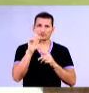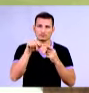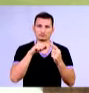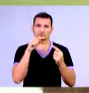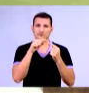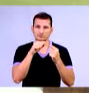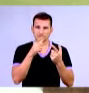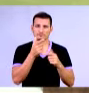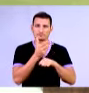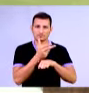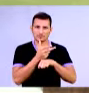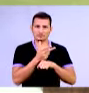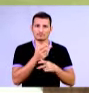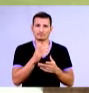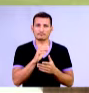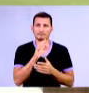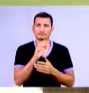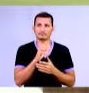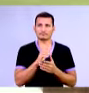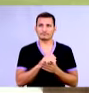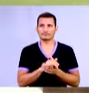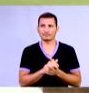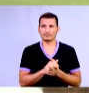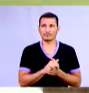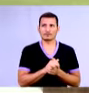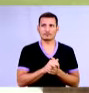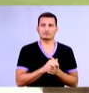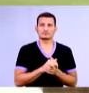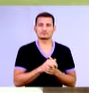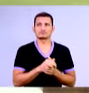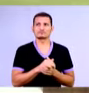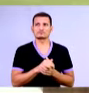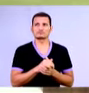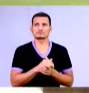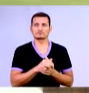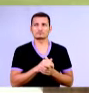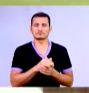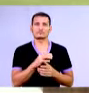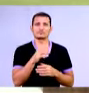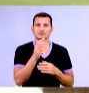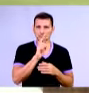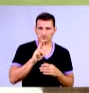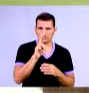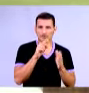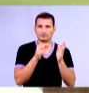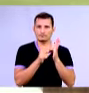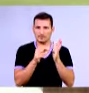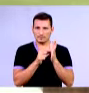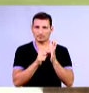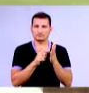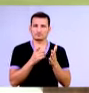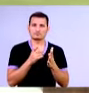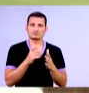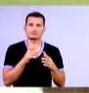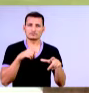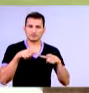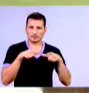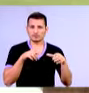em si da mídia, que é você pegar esses recursos que são trabalhados de forma independente, associá-los numa ferramenta, num recurso e trabalhar em